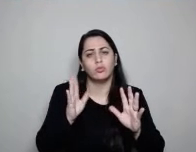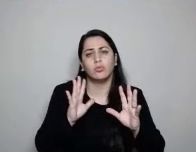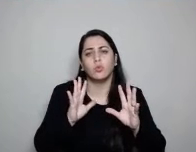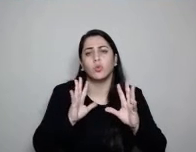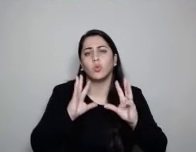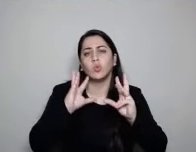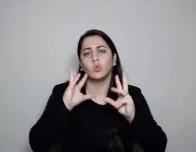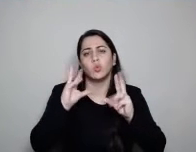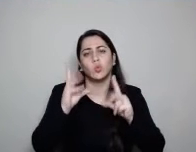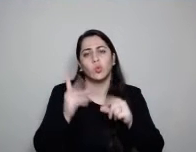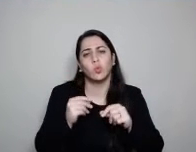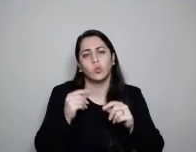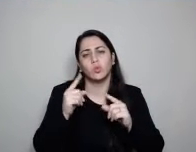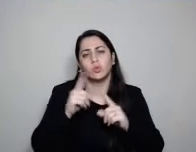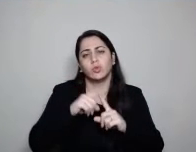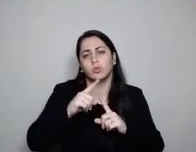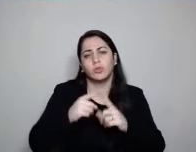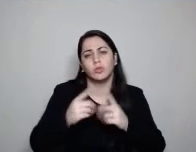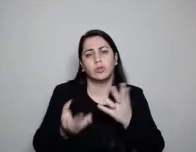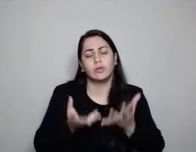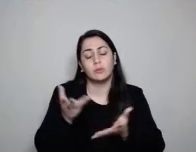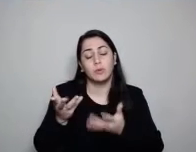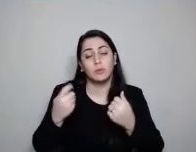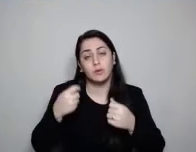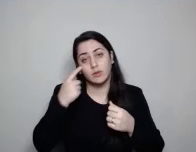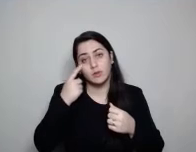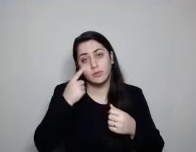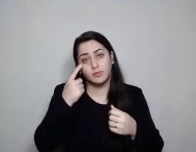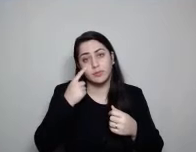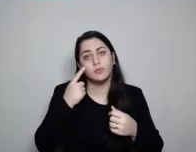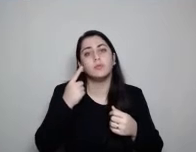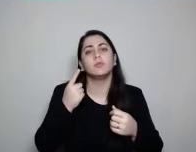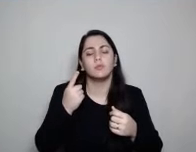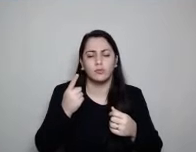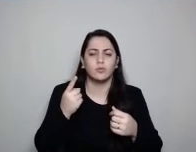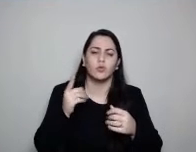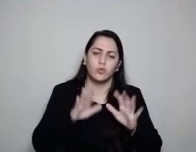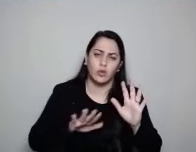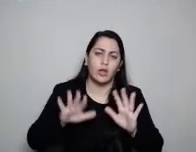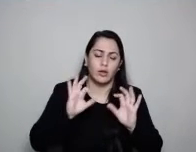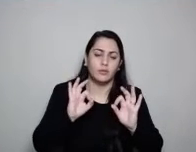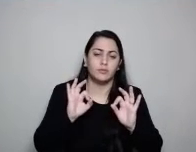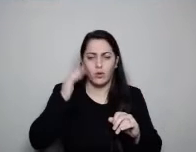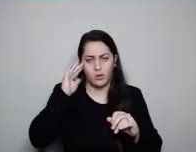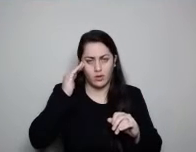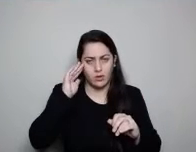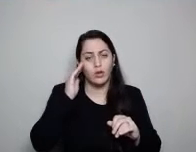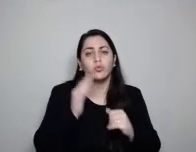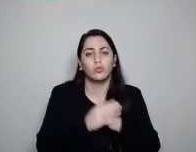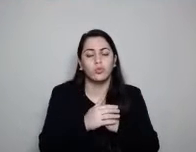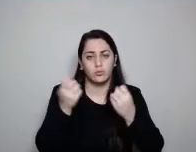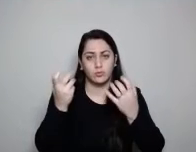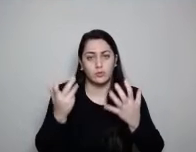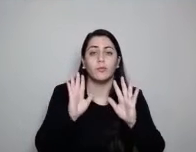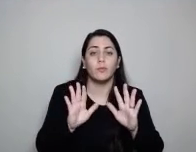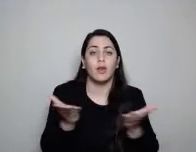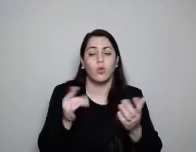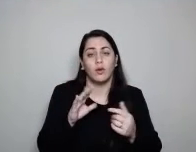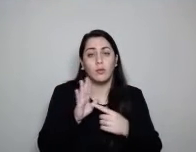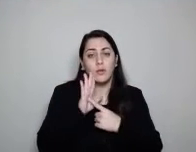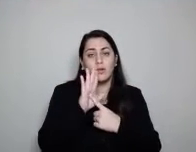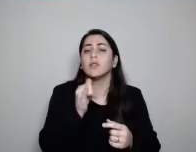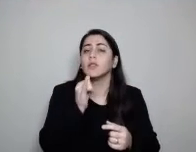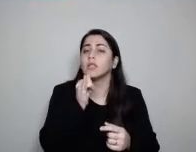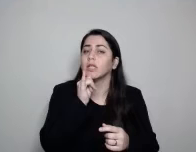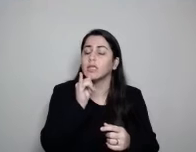Claudio ponderou. Mas, na verdade, é porque, no caso concreto, ela apenas exemplifica com relação a essas